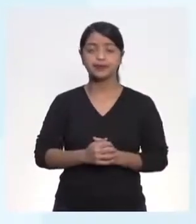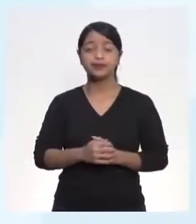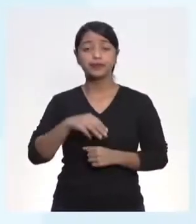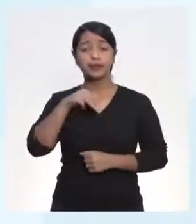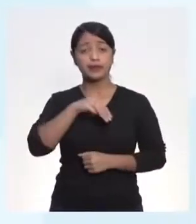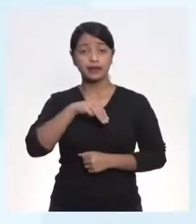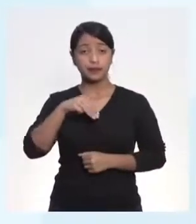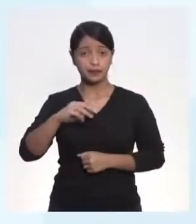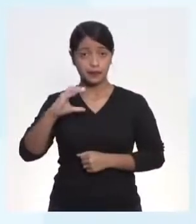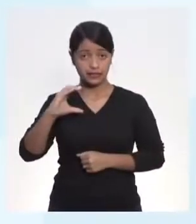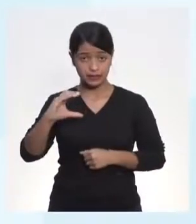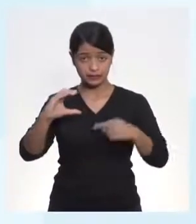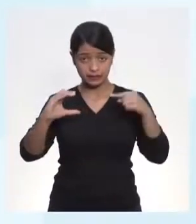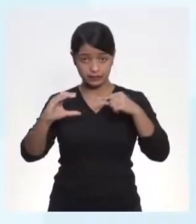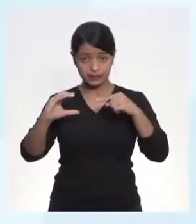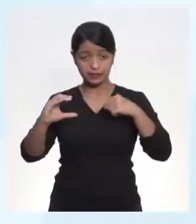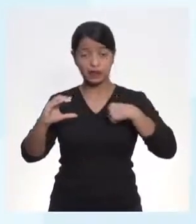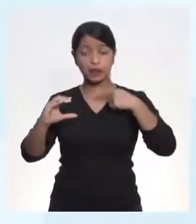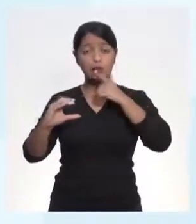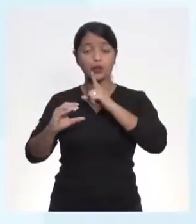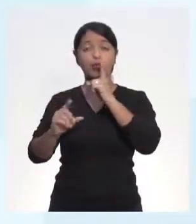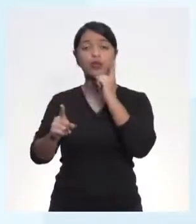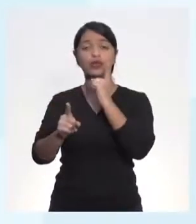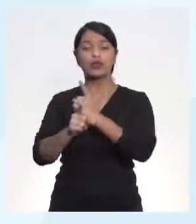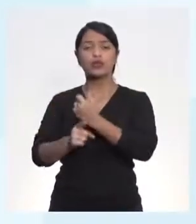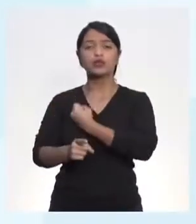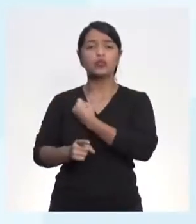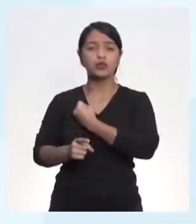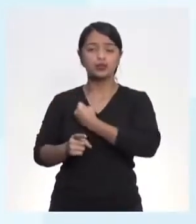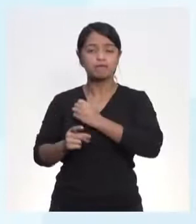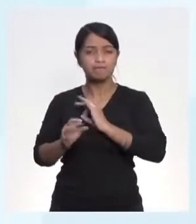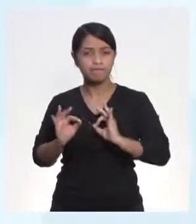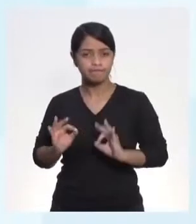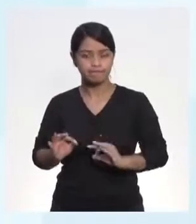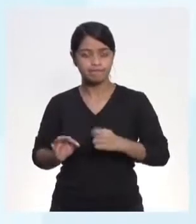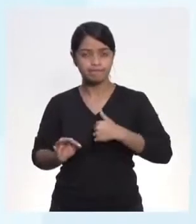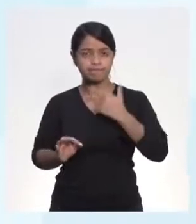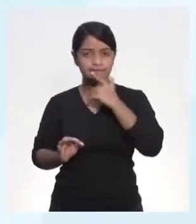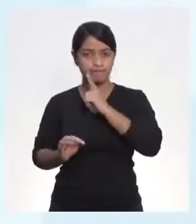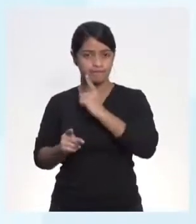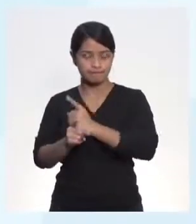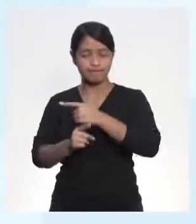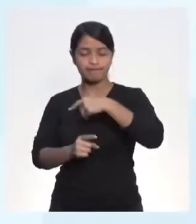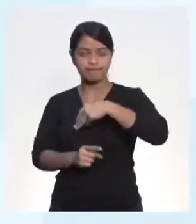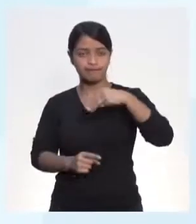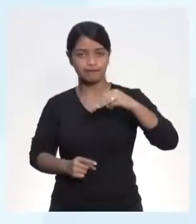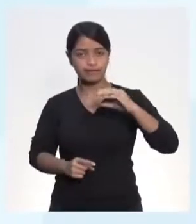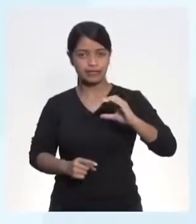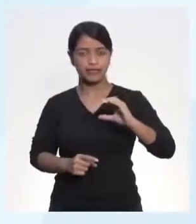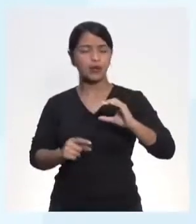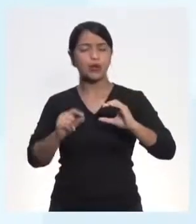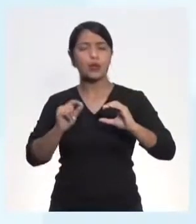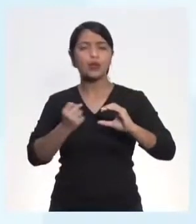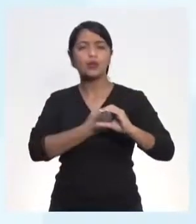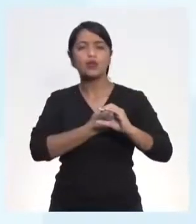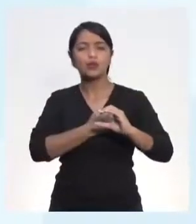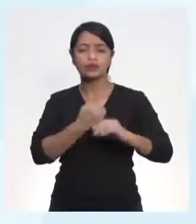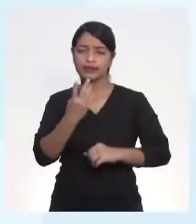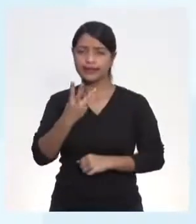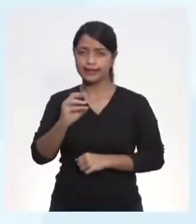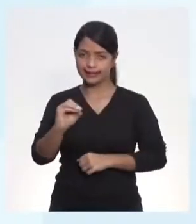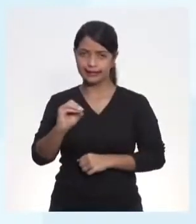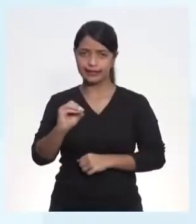que eu encontro como MMC, o valor, né, o termo que eu encontro como MC, é o 30, que é